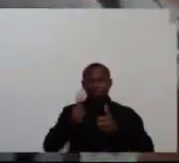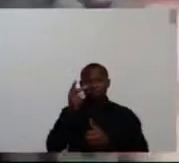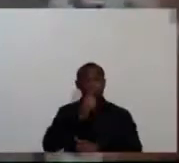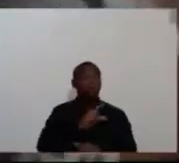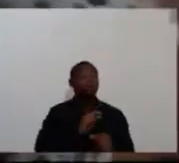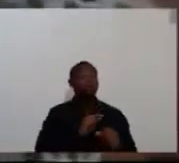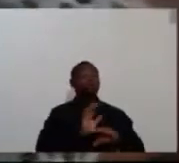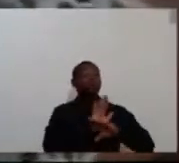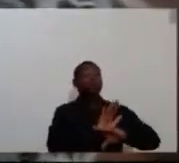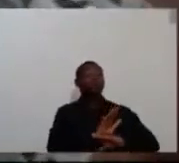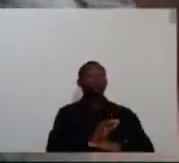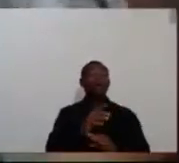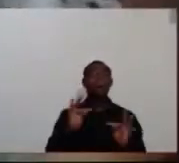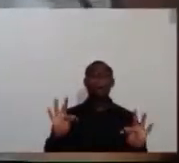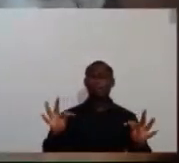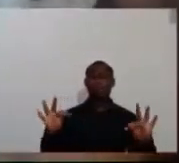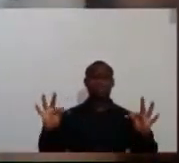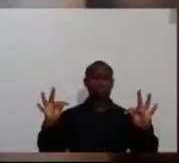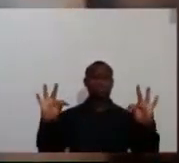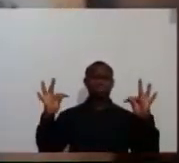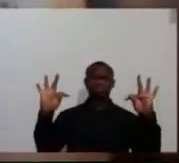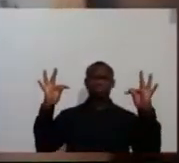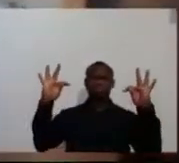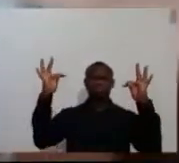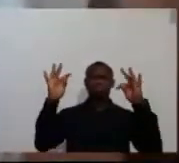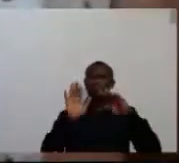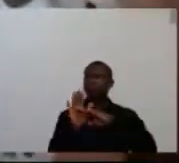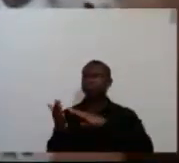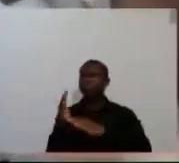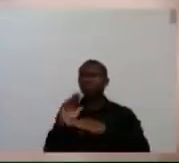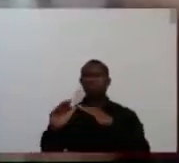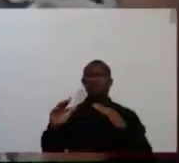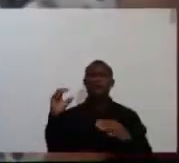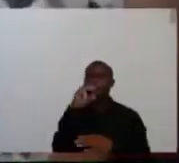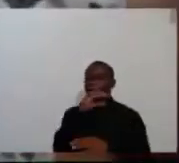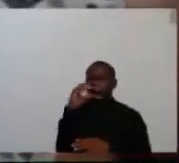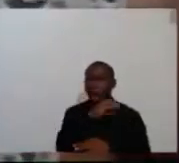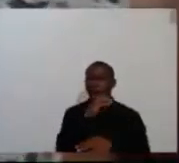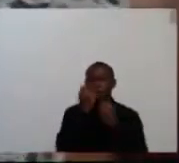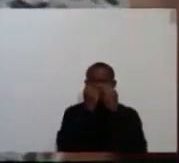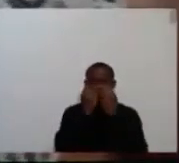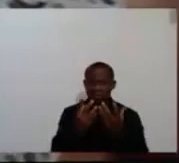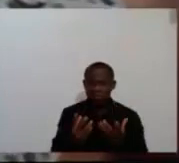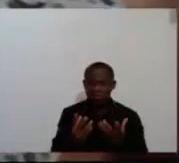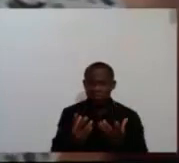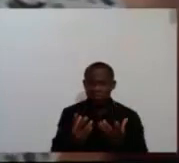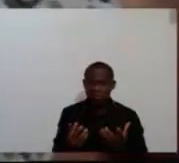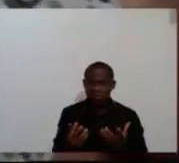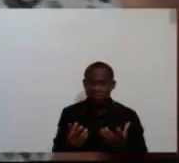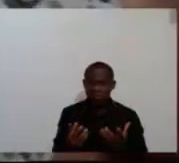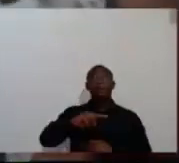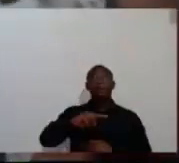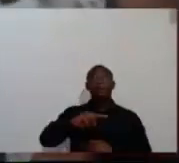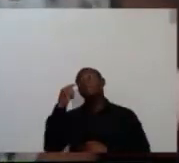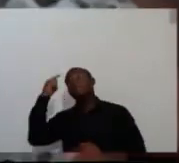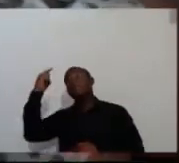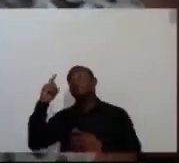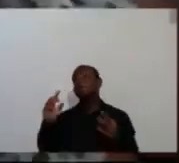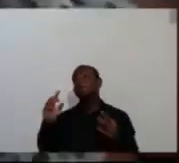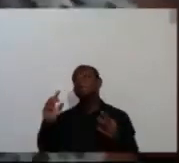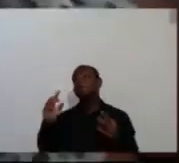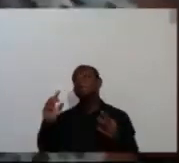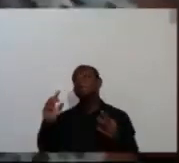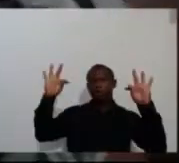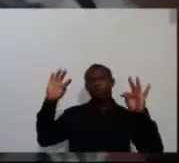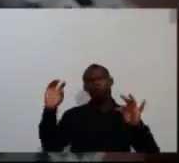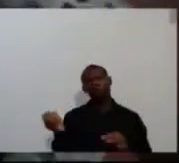inovadora, mais rápida. Por isso também não faz sentido a gente estar falando sobre novas tecnologias, porque ela, todos os dias ela se renova. E esse